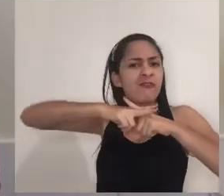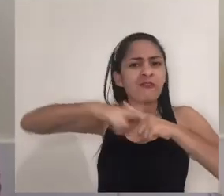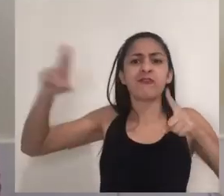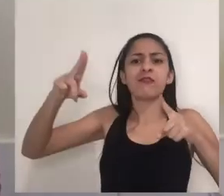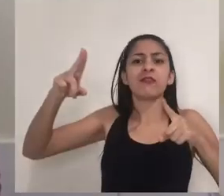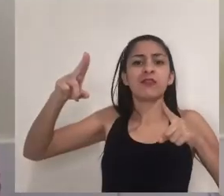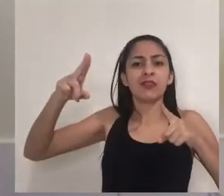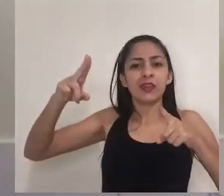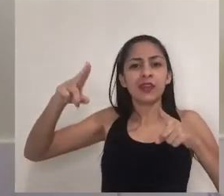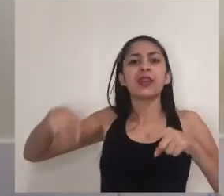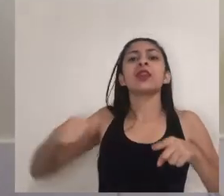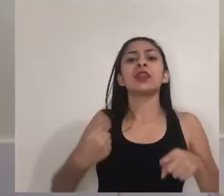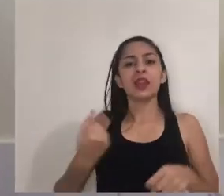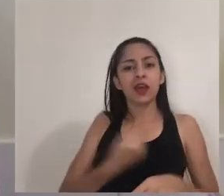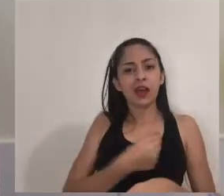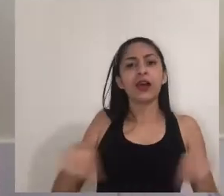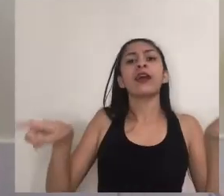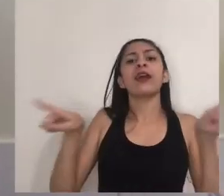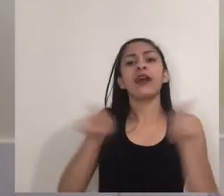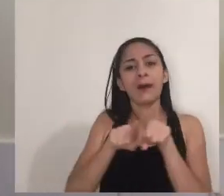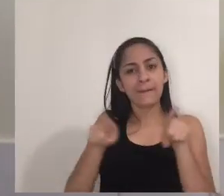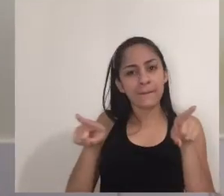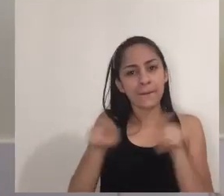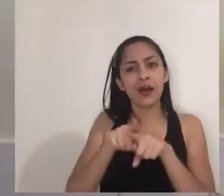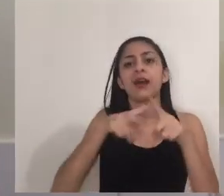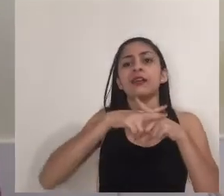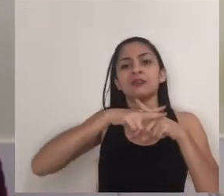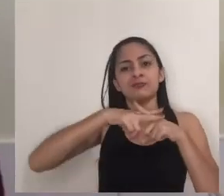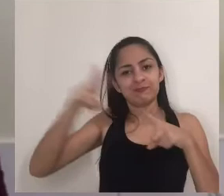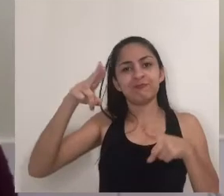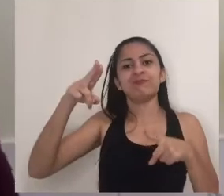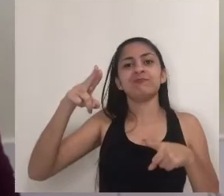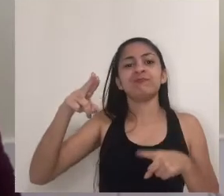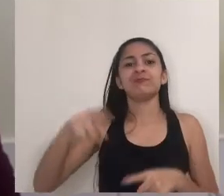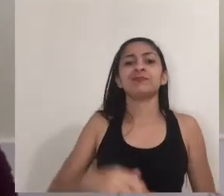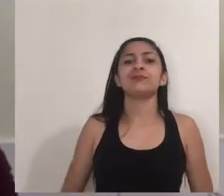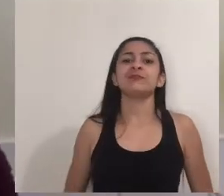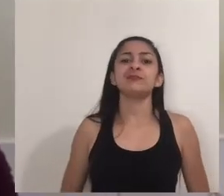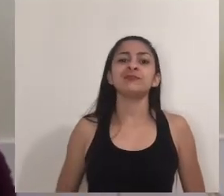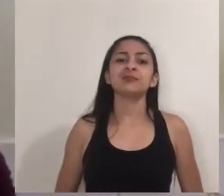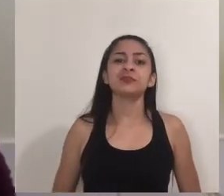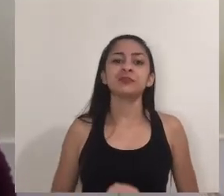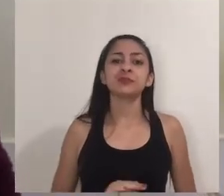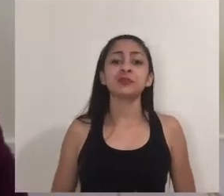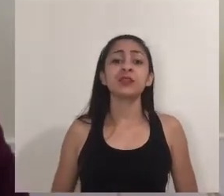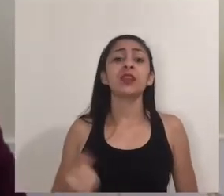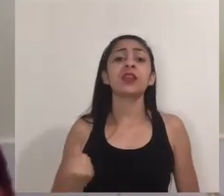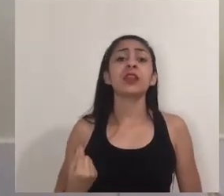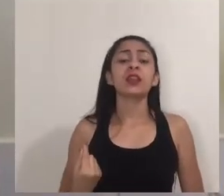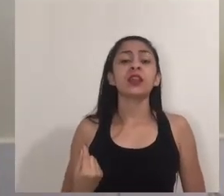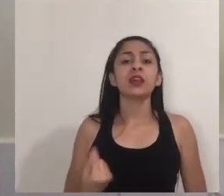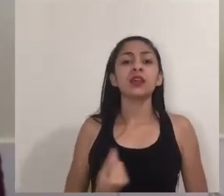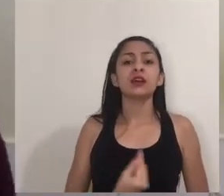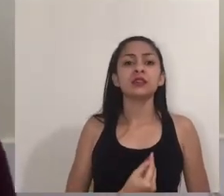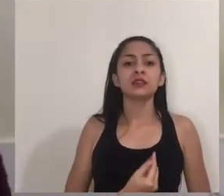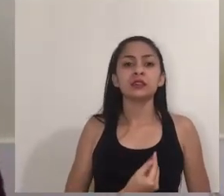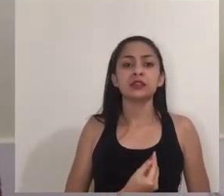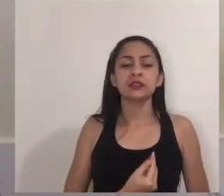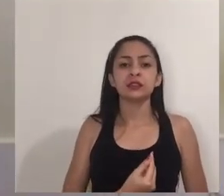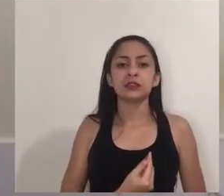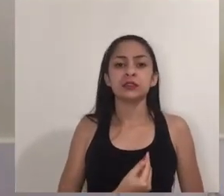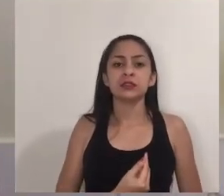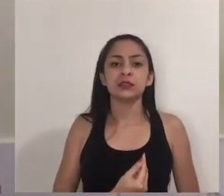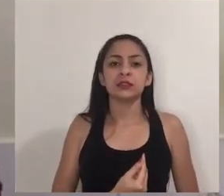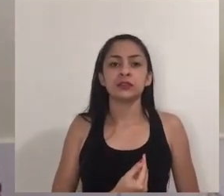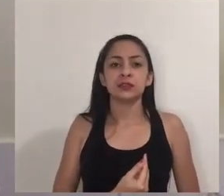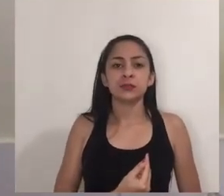das provações que o Senhor nos molda e fortalece a nossa fé. E nós observamos também,